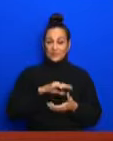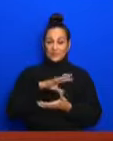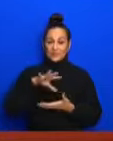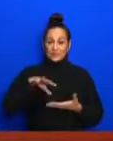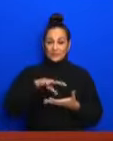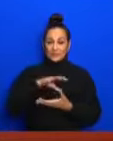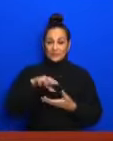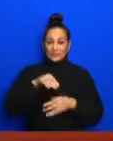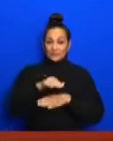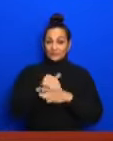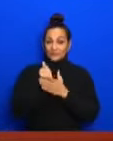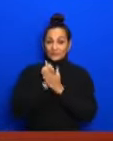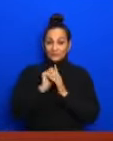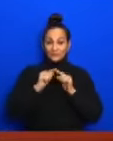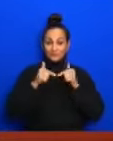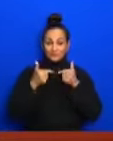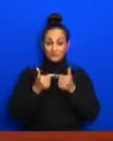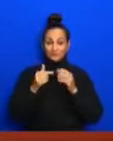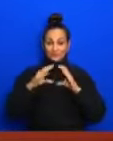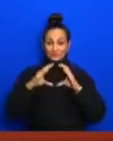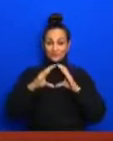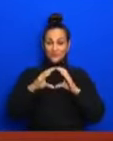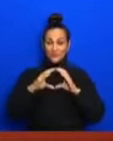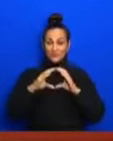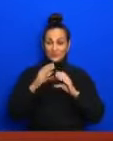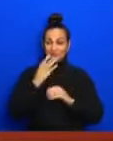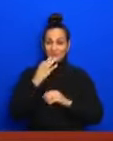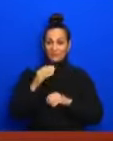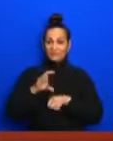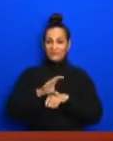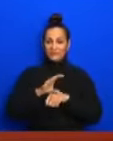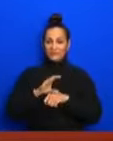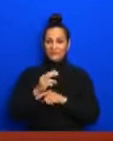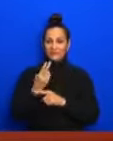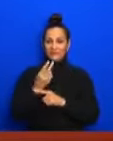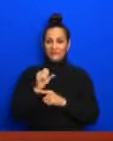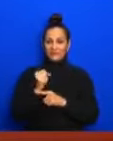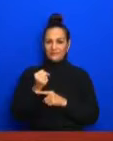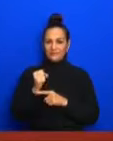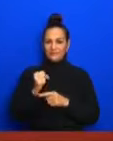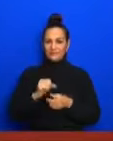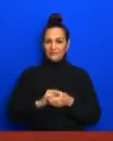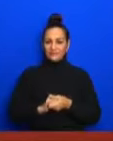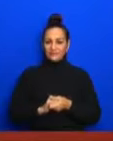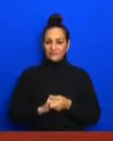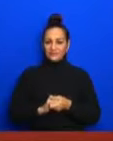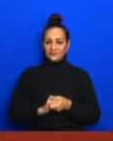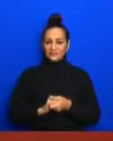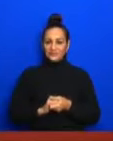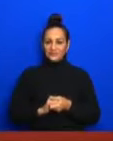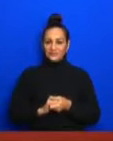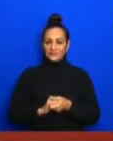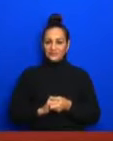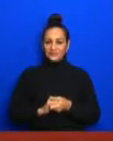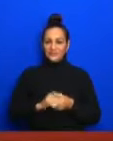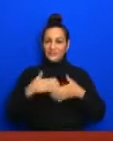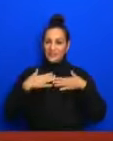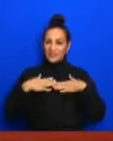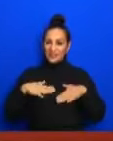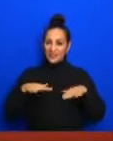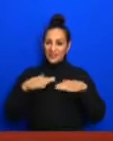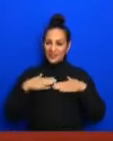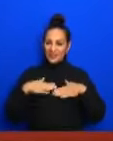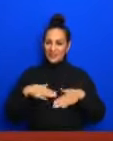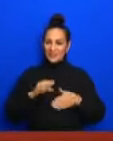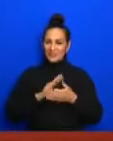você chamando, a sorte chegando. Bola cinza 28, cinza número 28.